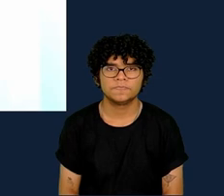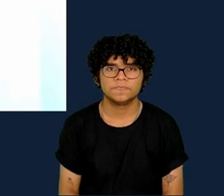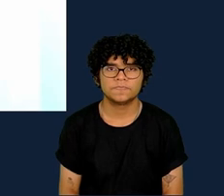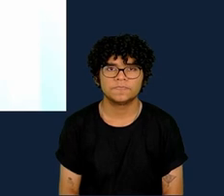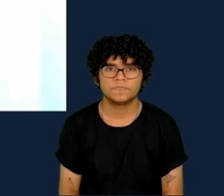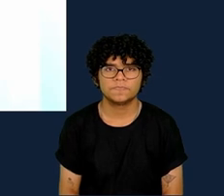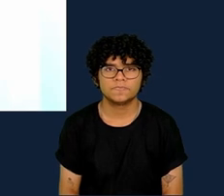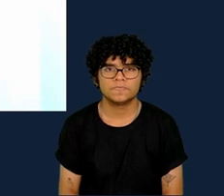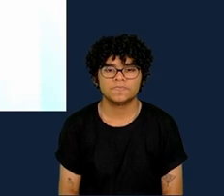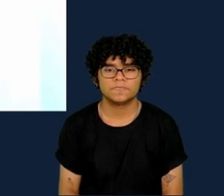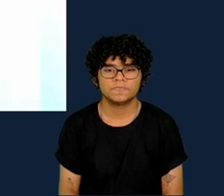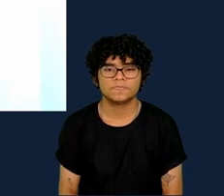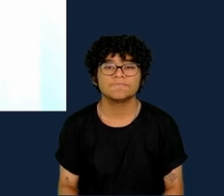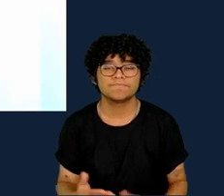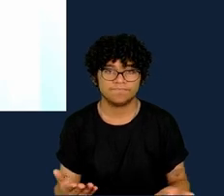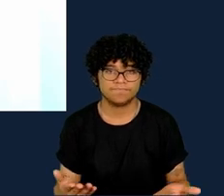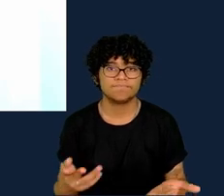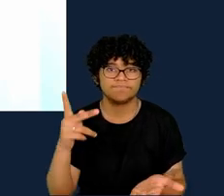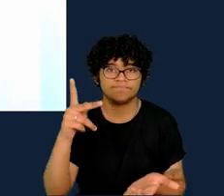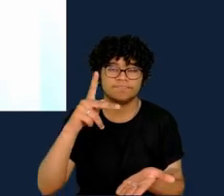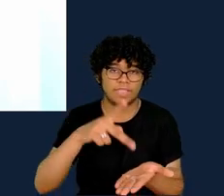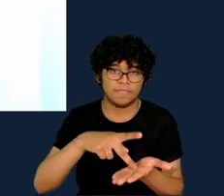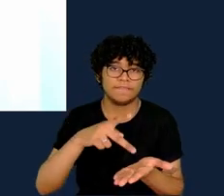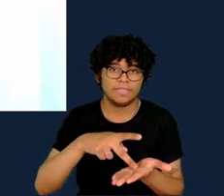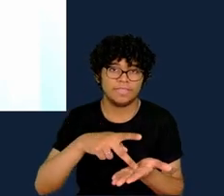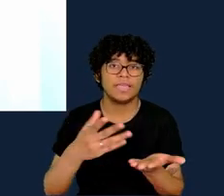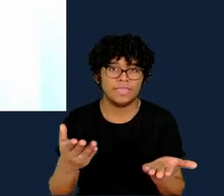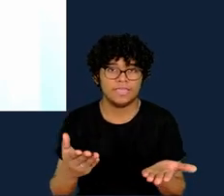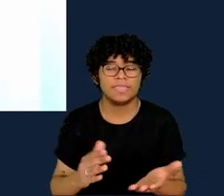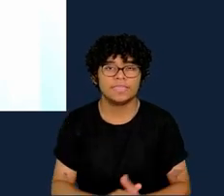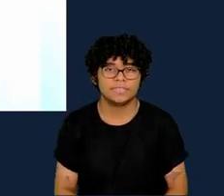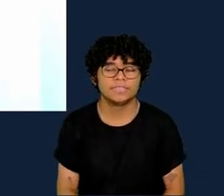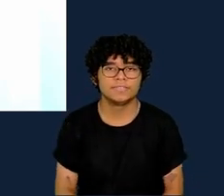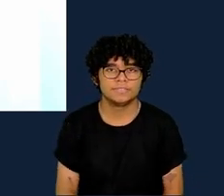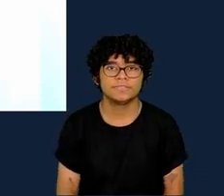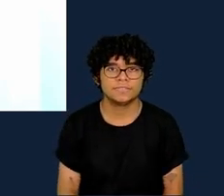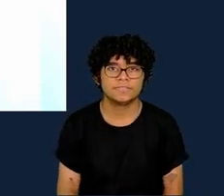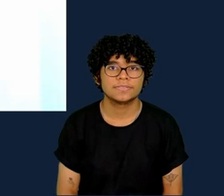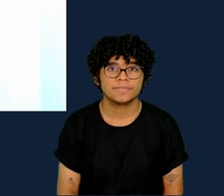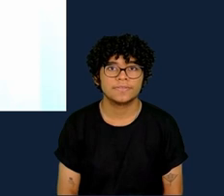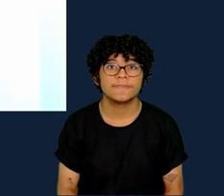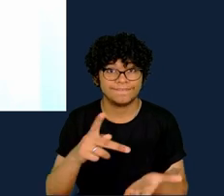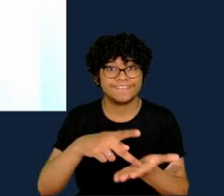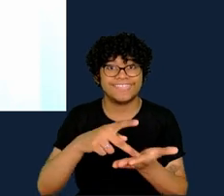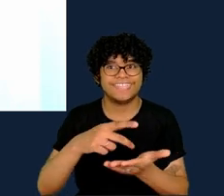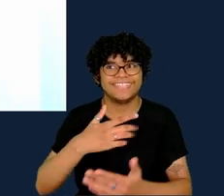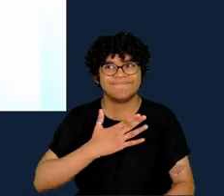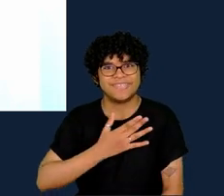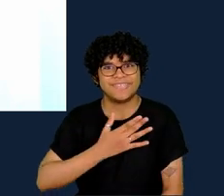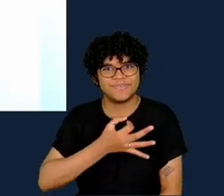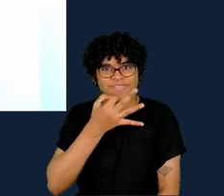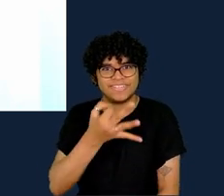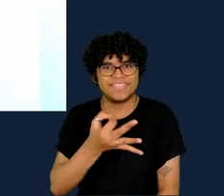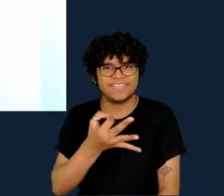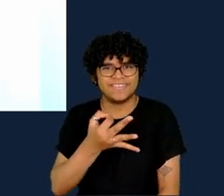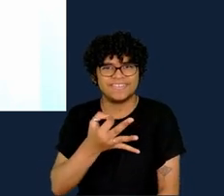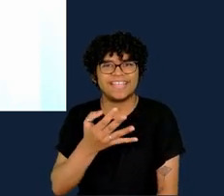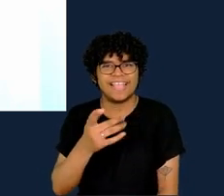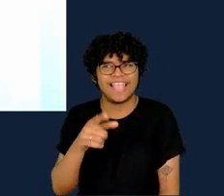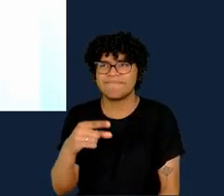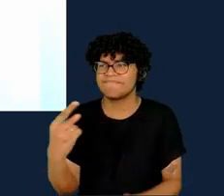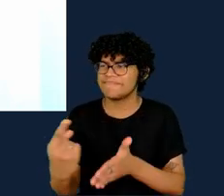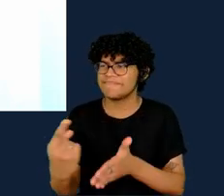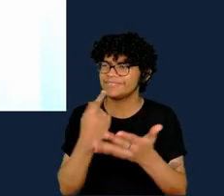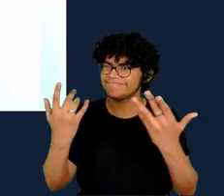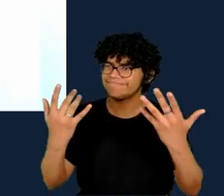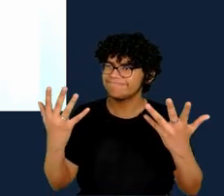Yeah, it's really true. And Sim, isso é verdade. Eu acho, na verdade, é uma pergunta tão fascinante, essa